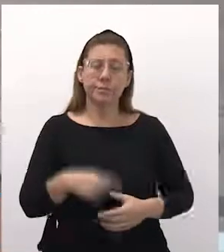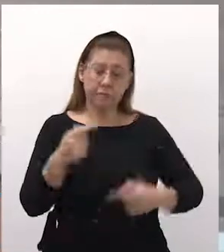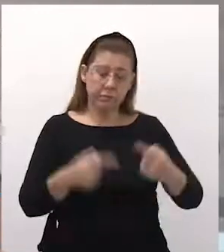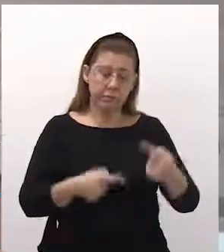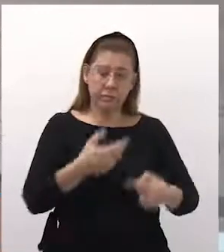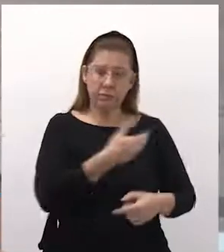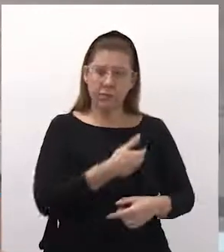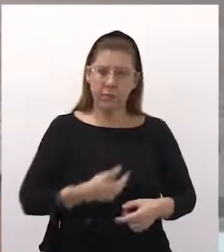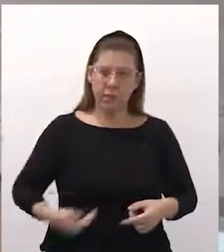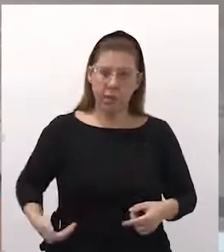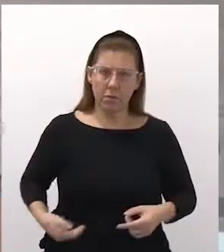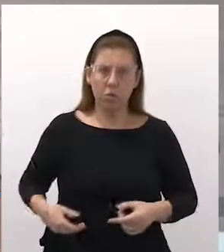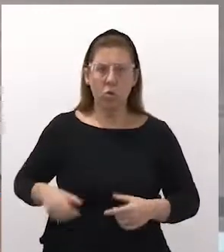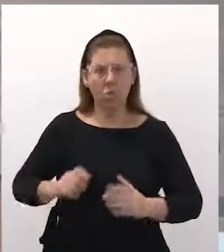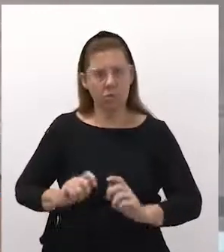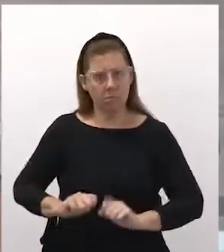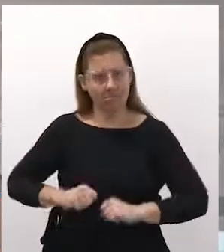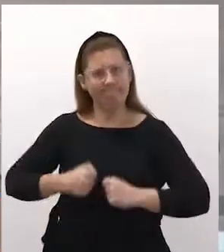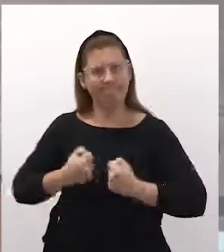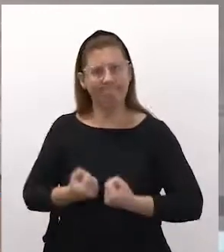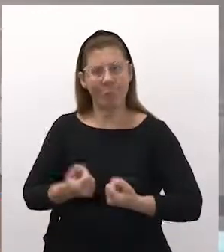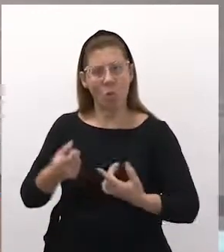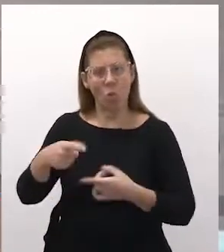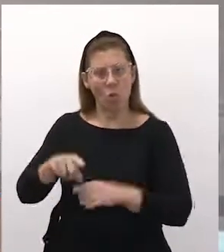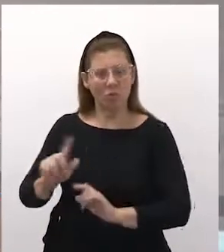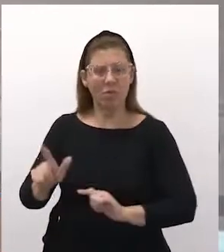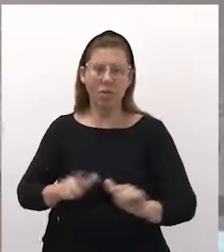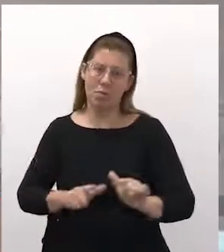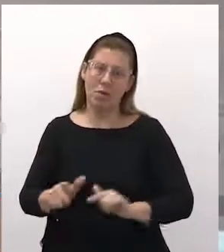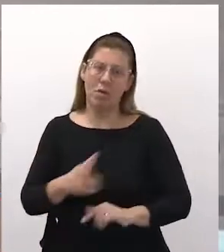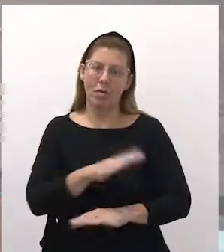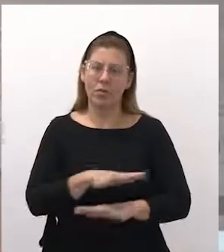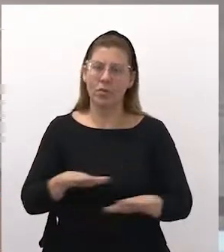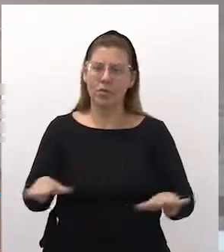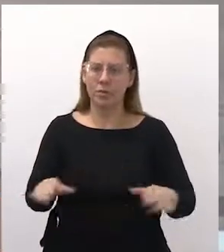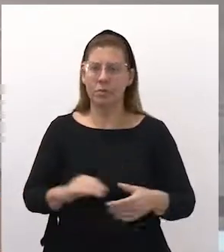públicas, né, de enfrentamento do trabalho infantil.